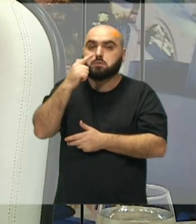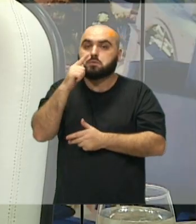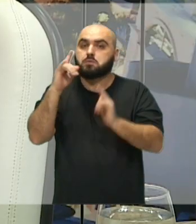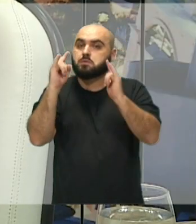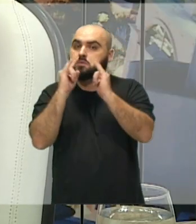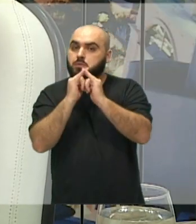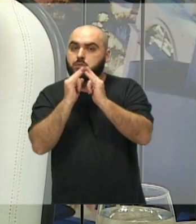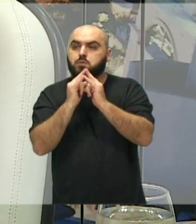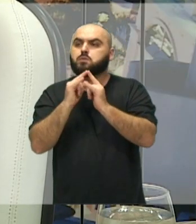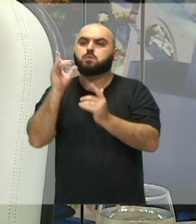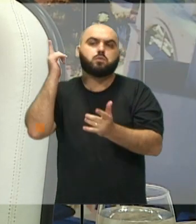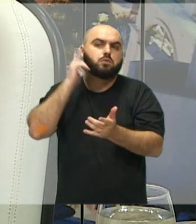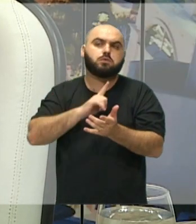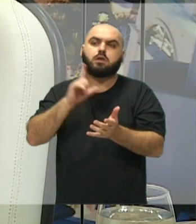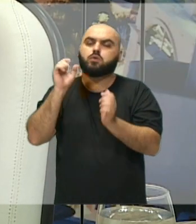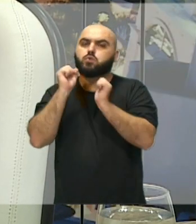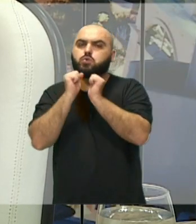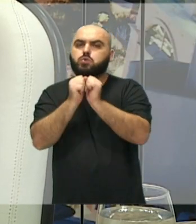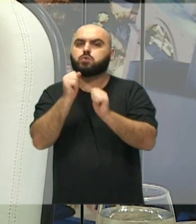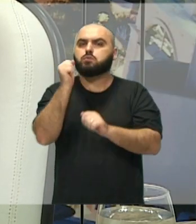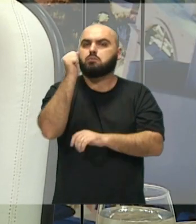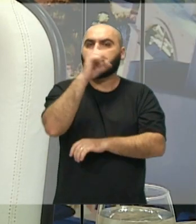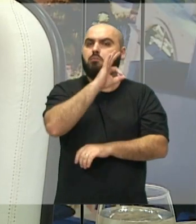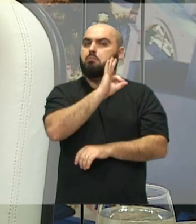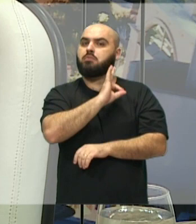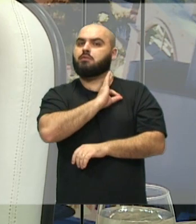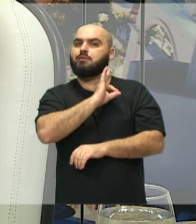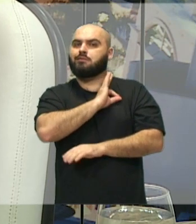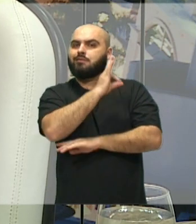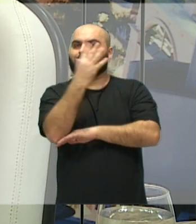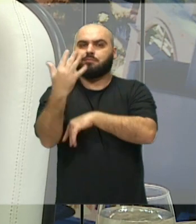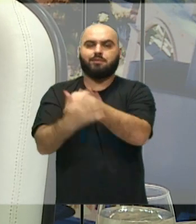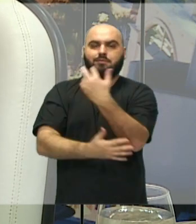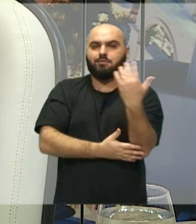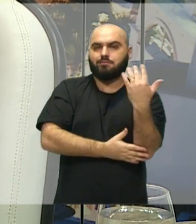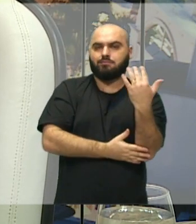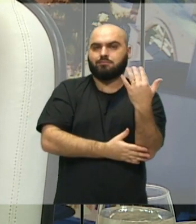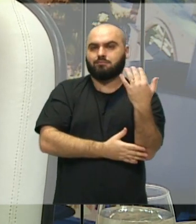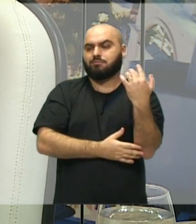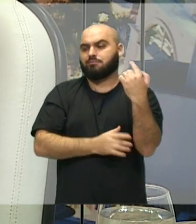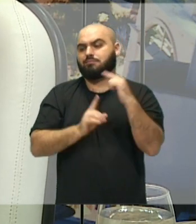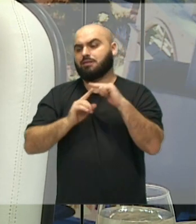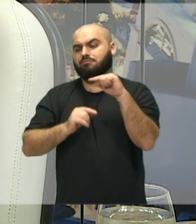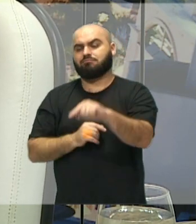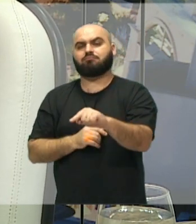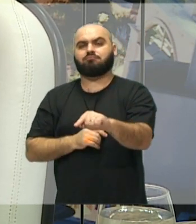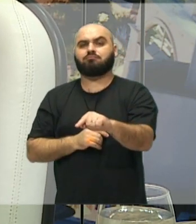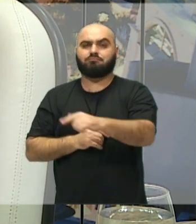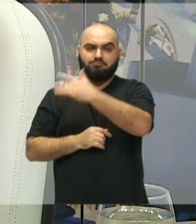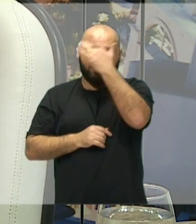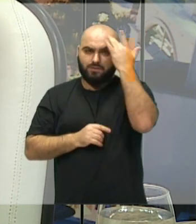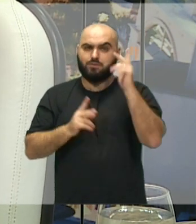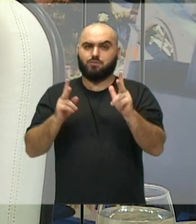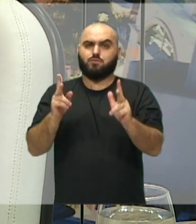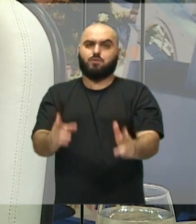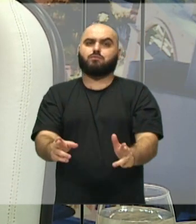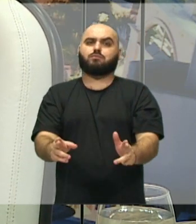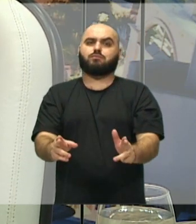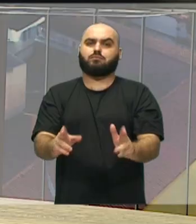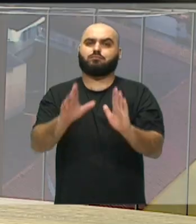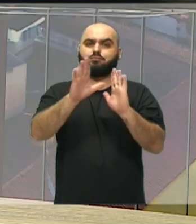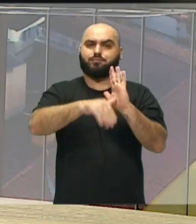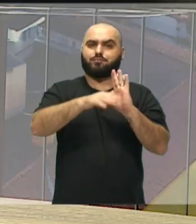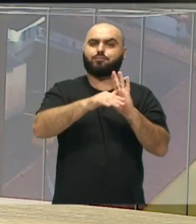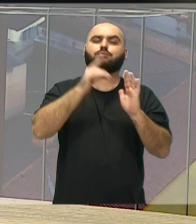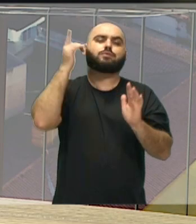muitos resgates junto com a Polícia Ambiental e tudo mais, mas se você vê dali um tempo, aquelas mesmas pessoas estão traficando